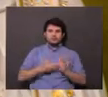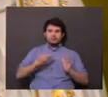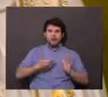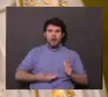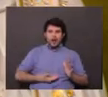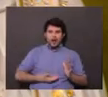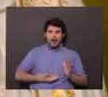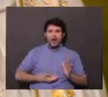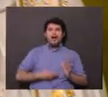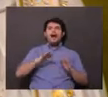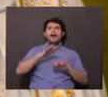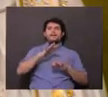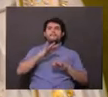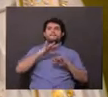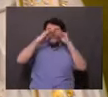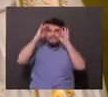do vosso ventre, Jesus.